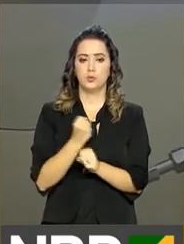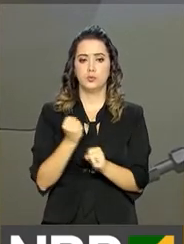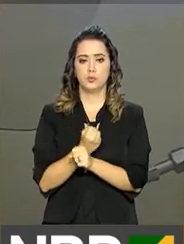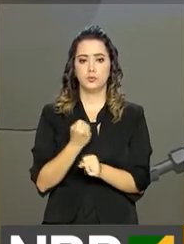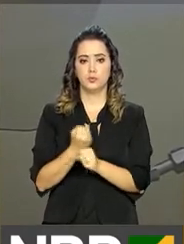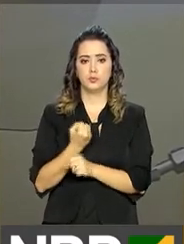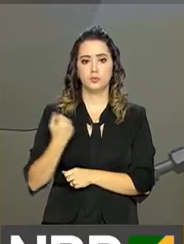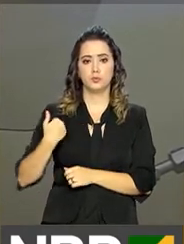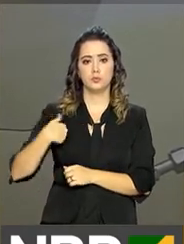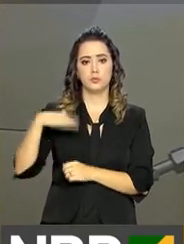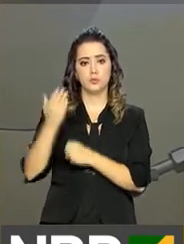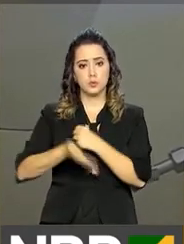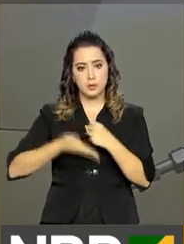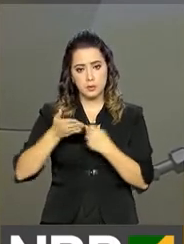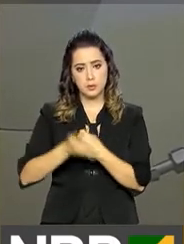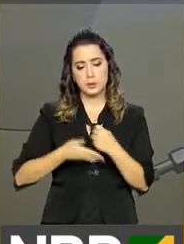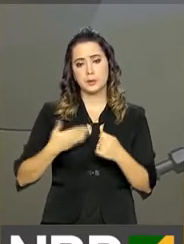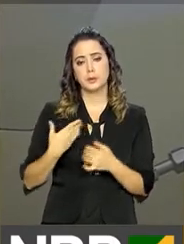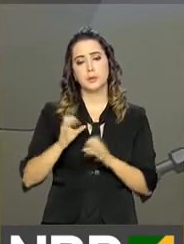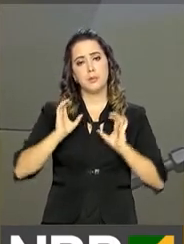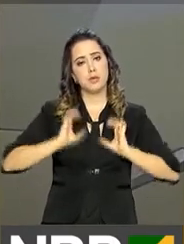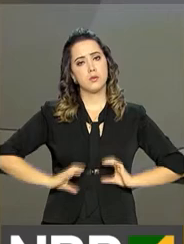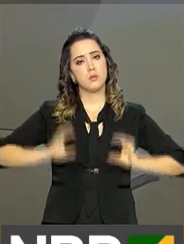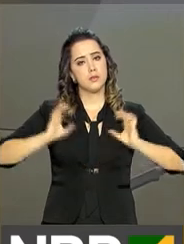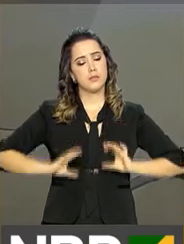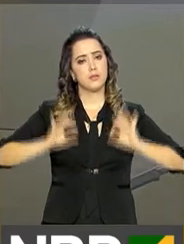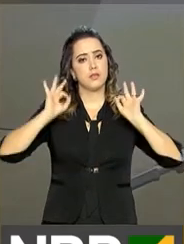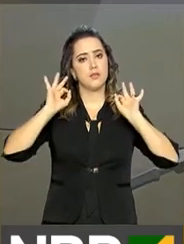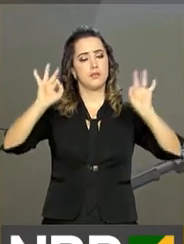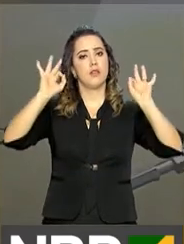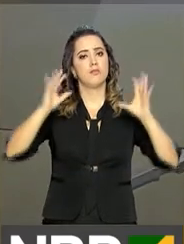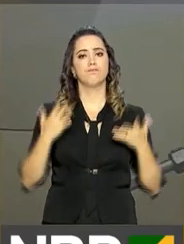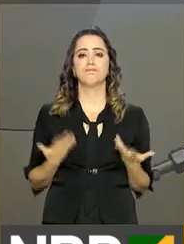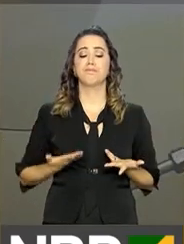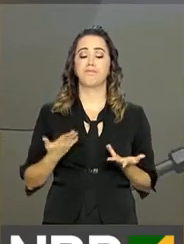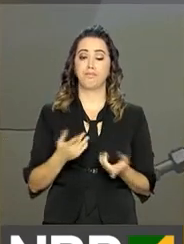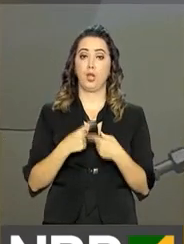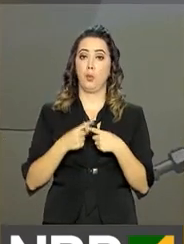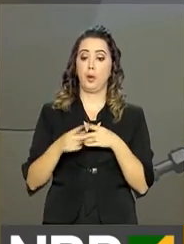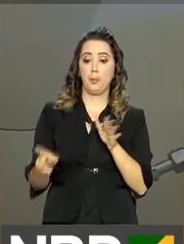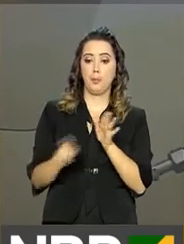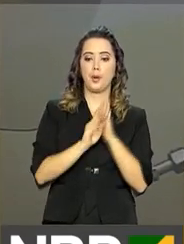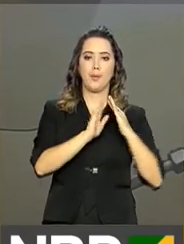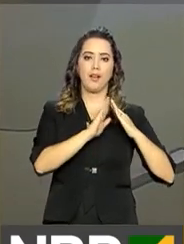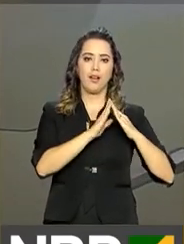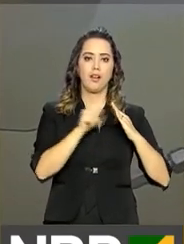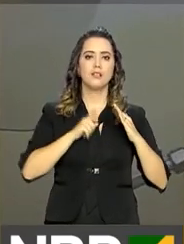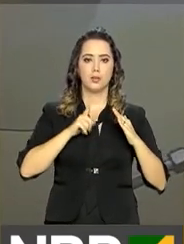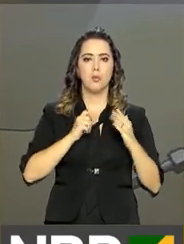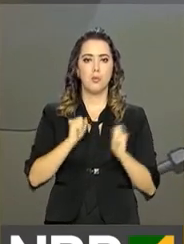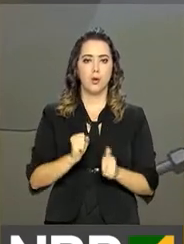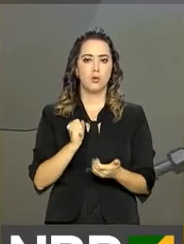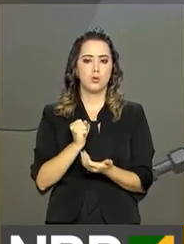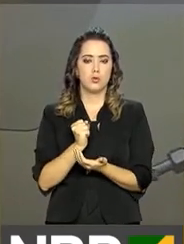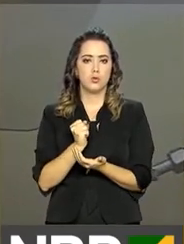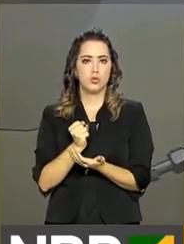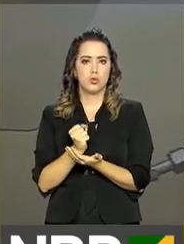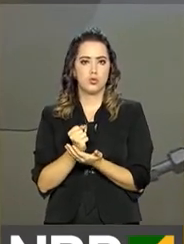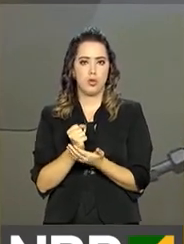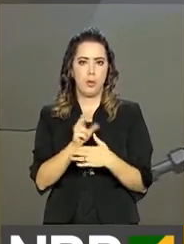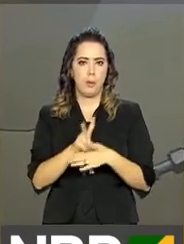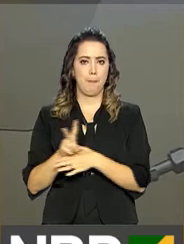as bases para o exercício de uma cidadania mais plena. Porque quando você tem o seu imóvel, você pode começar a obter crédito, se estiver na